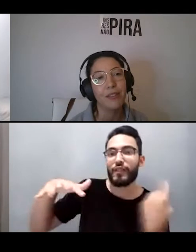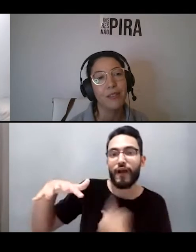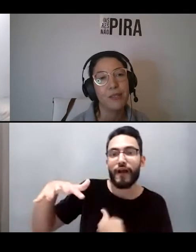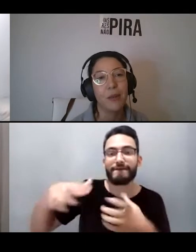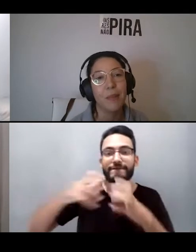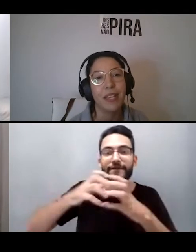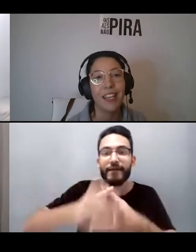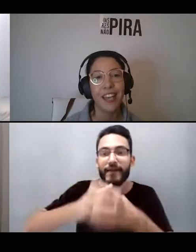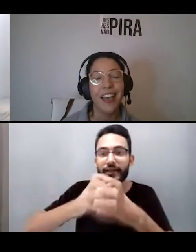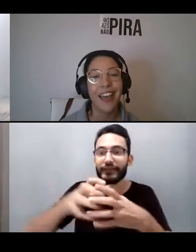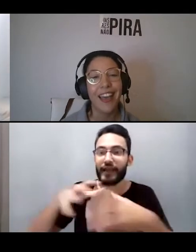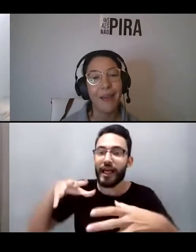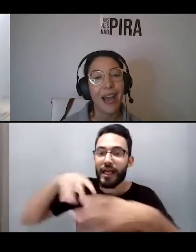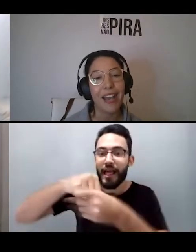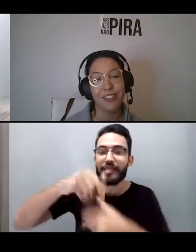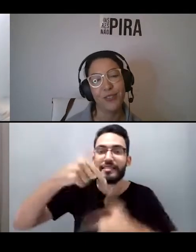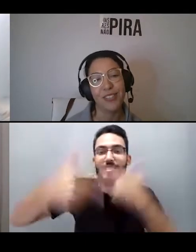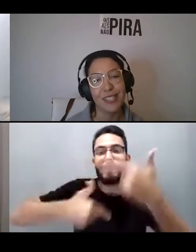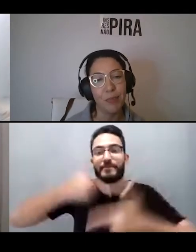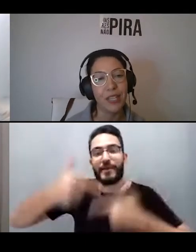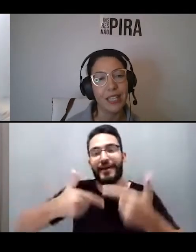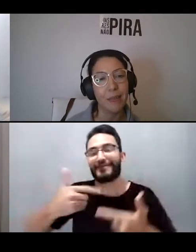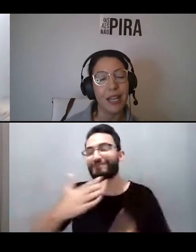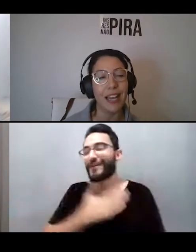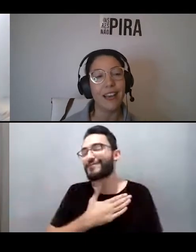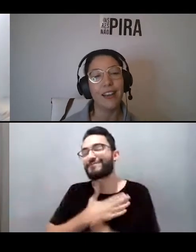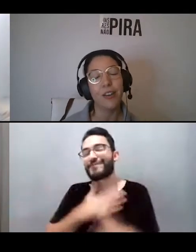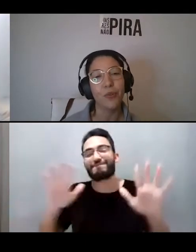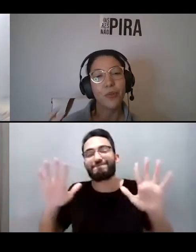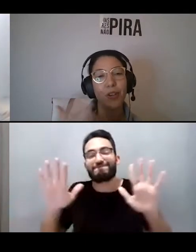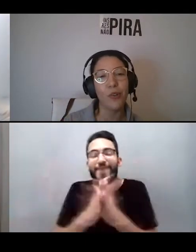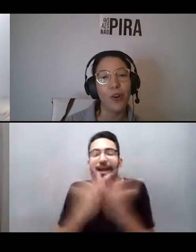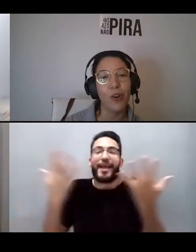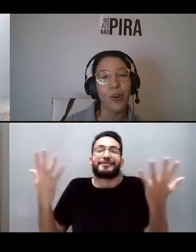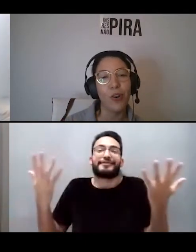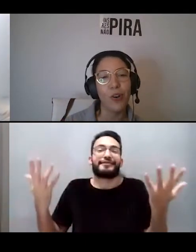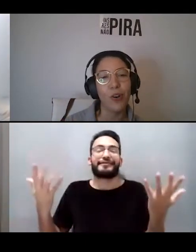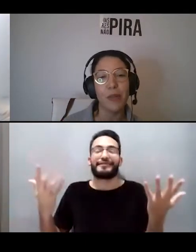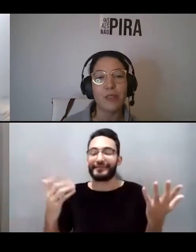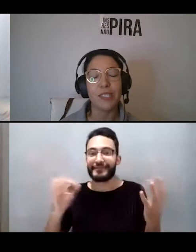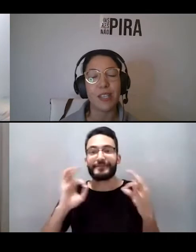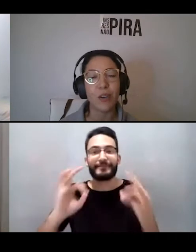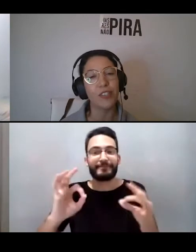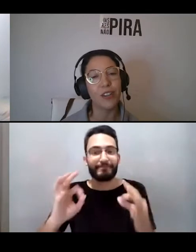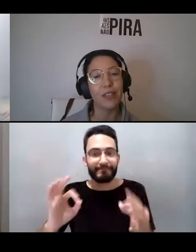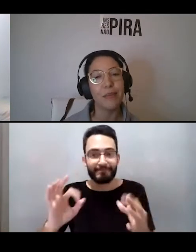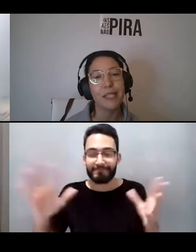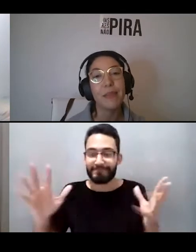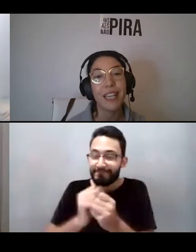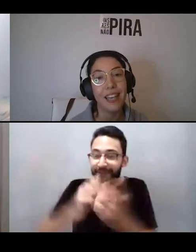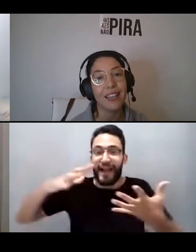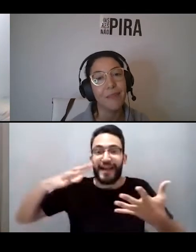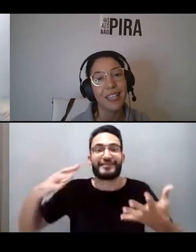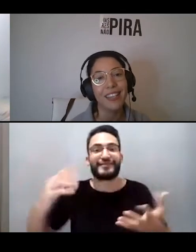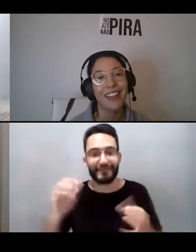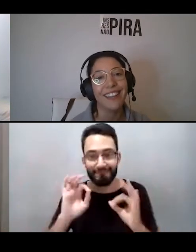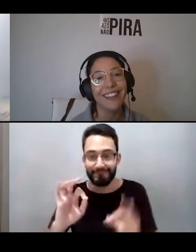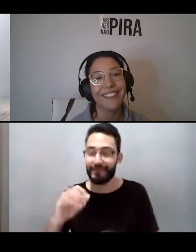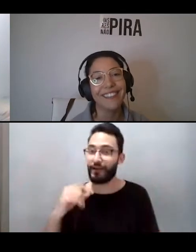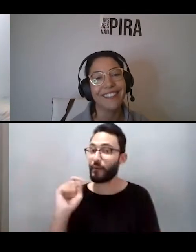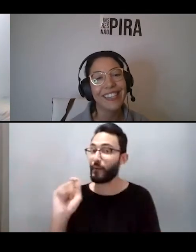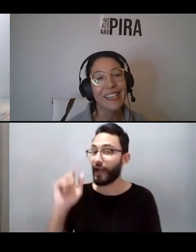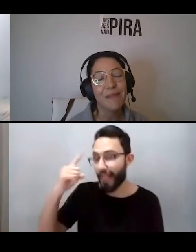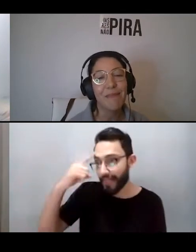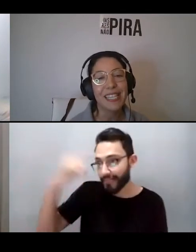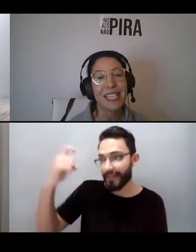de trabalho. Isso, para mim, é mágico, assim, poder trabalhar com o que eu gosto, compartilham da mesma ideia que a minha,